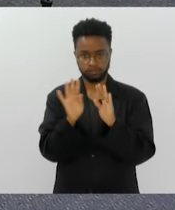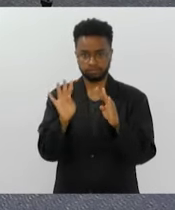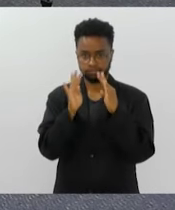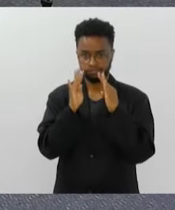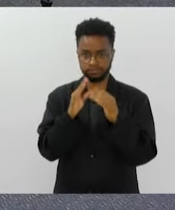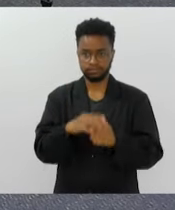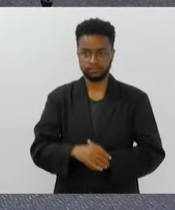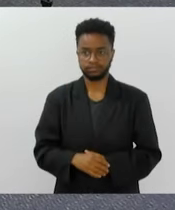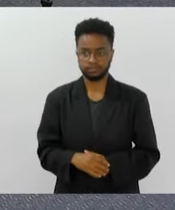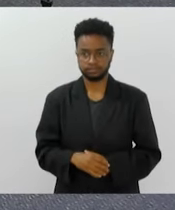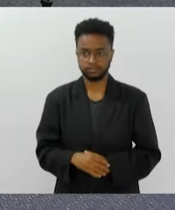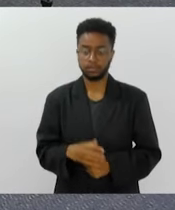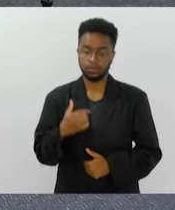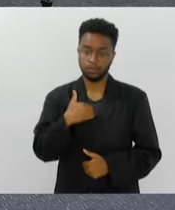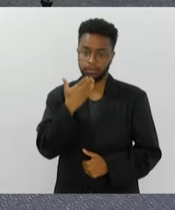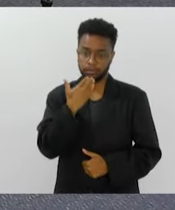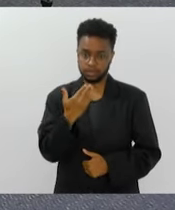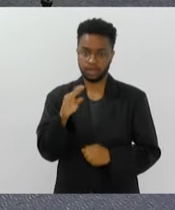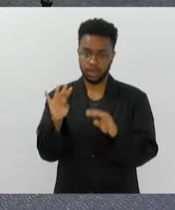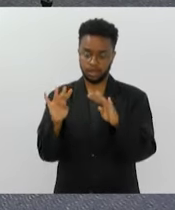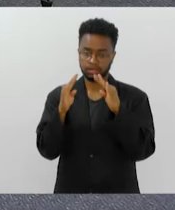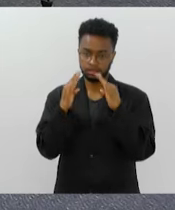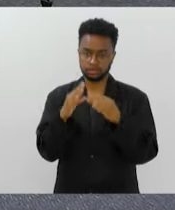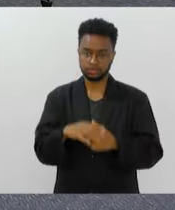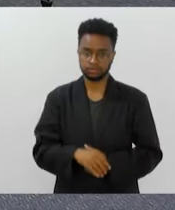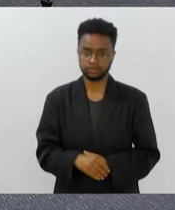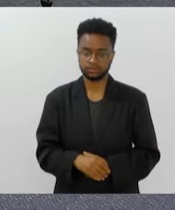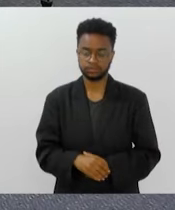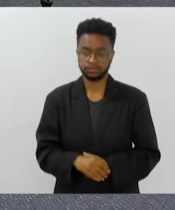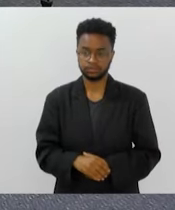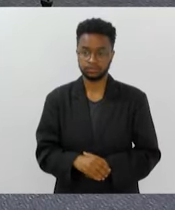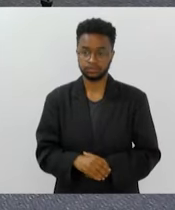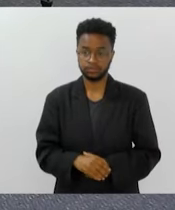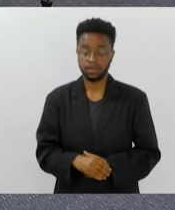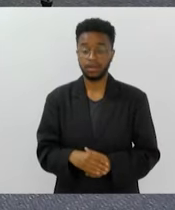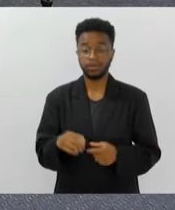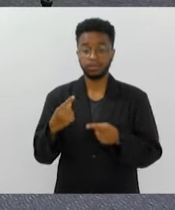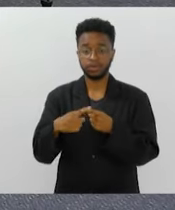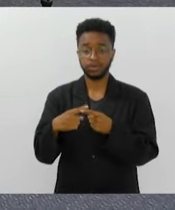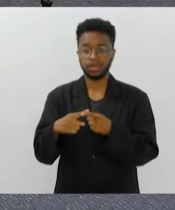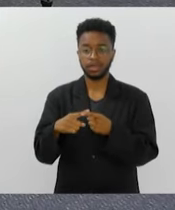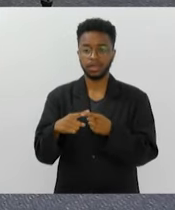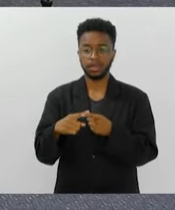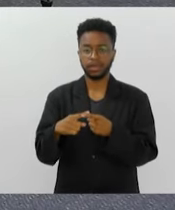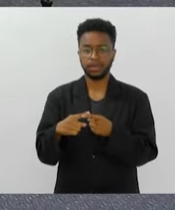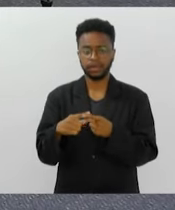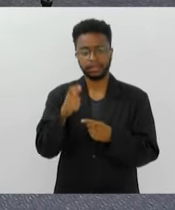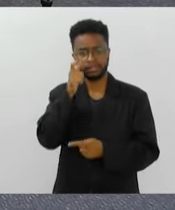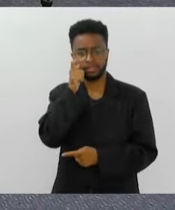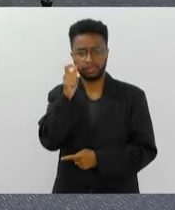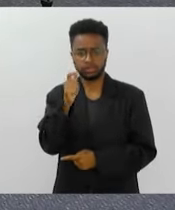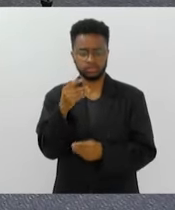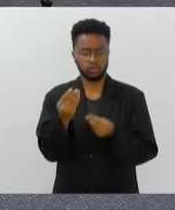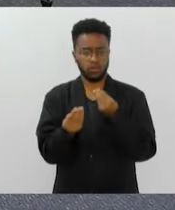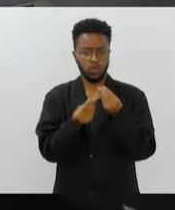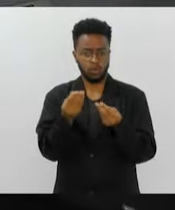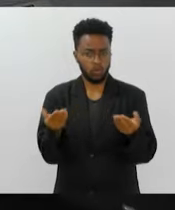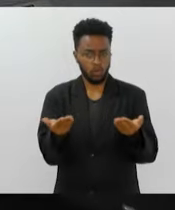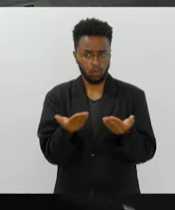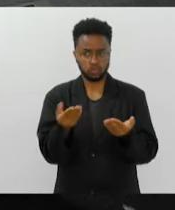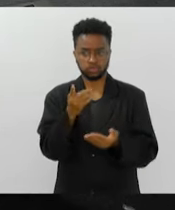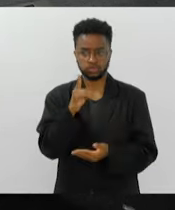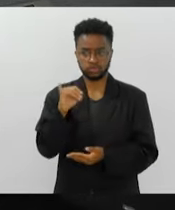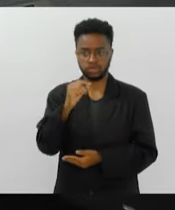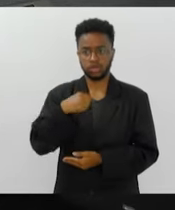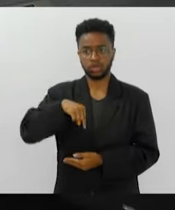favor queria pedir atenção de vossa excelência é muito simbólico que no dia em que a gente aprova